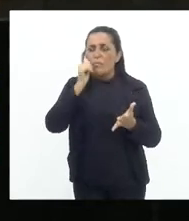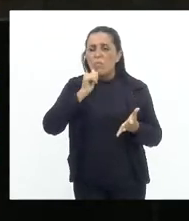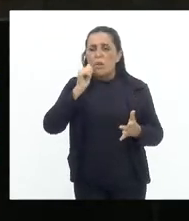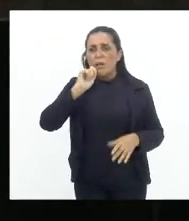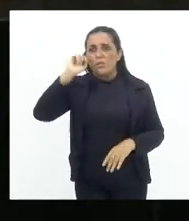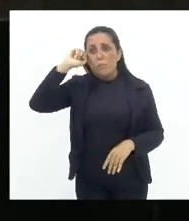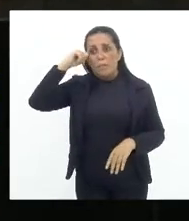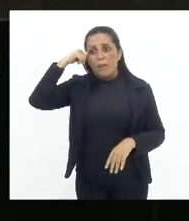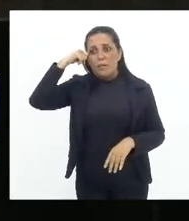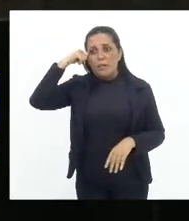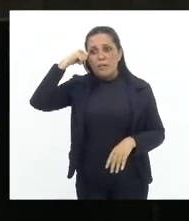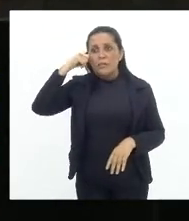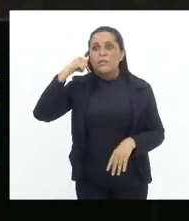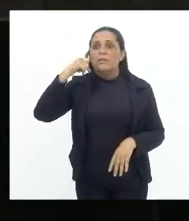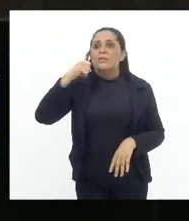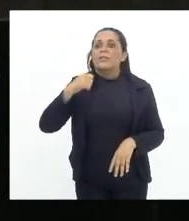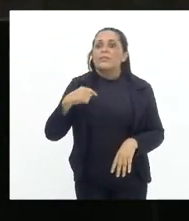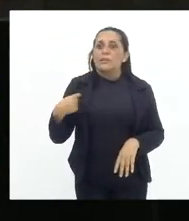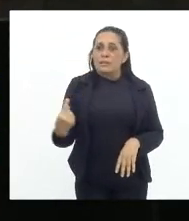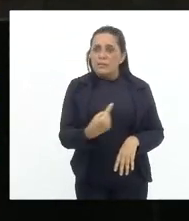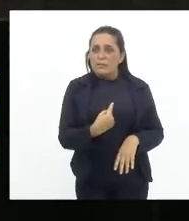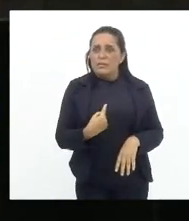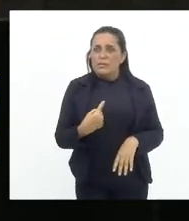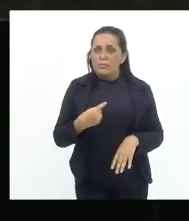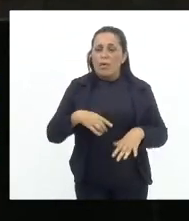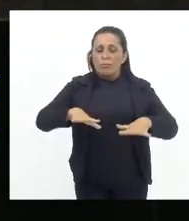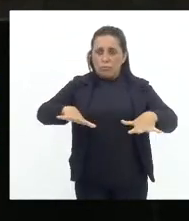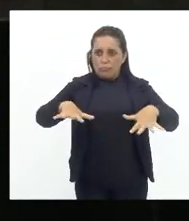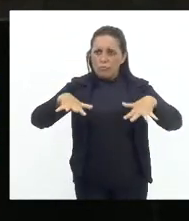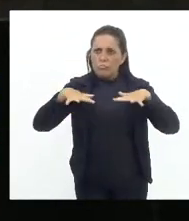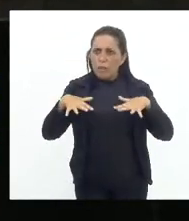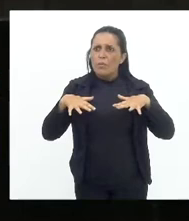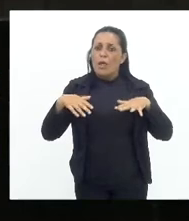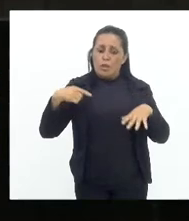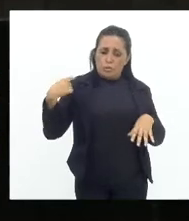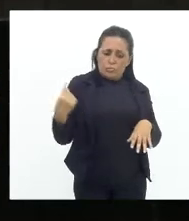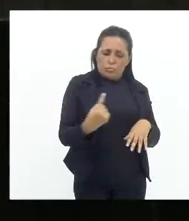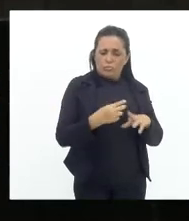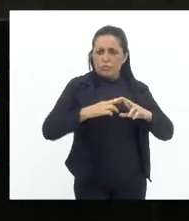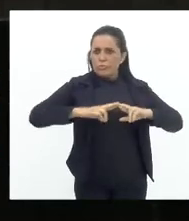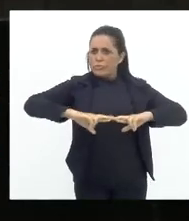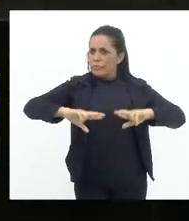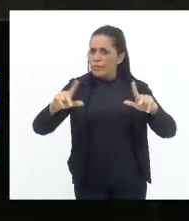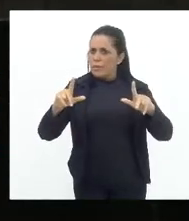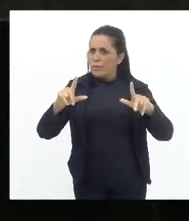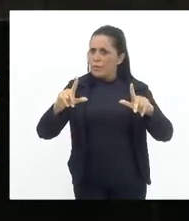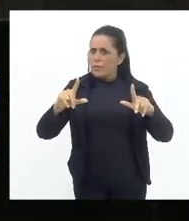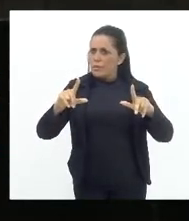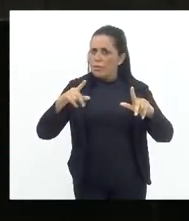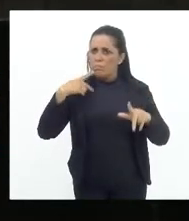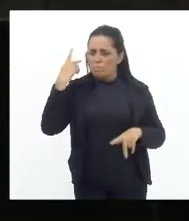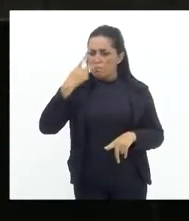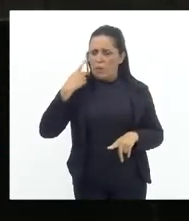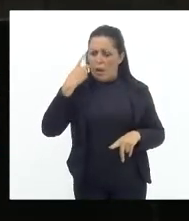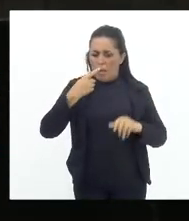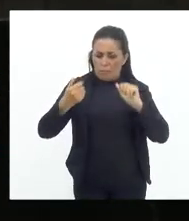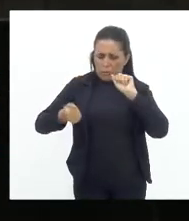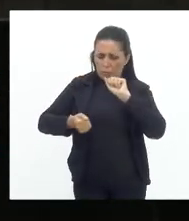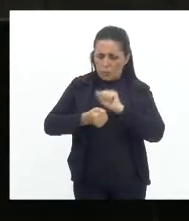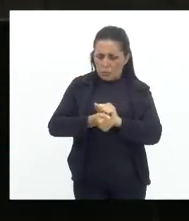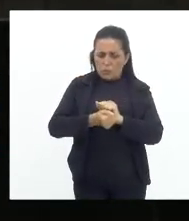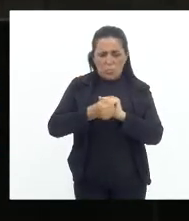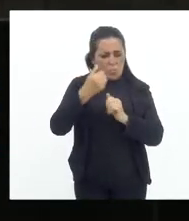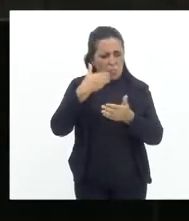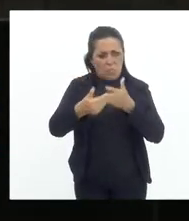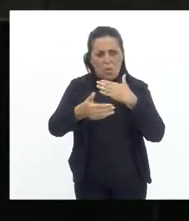pretas ainda que estejamos no Parlamento isso não nos diferencia de moda alguma de qualquer